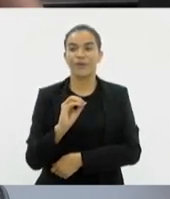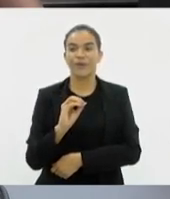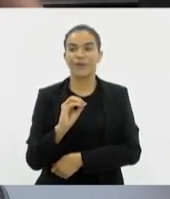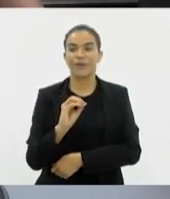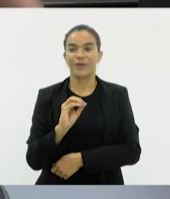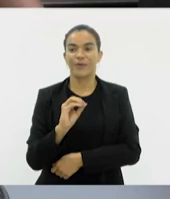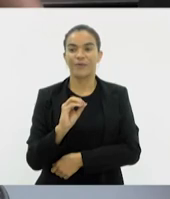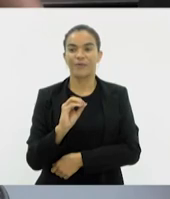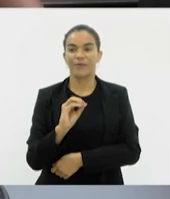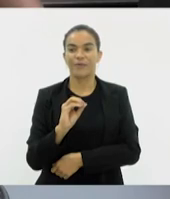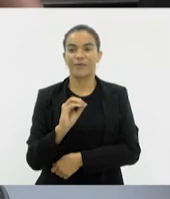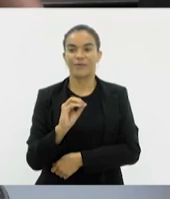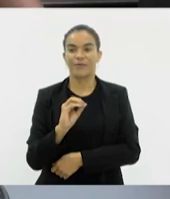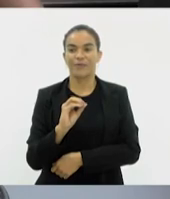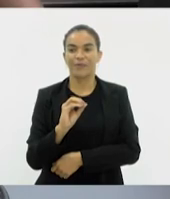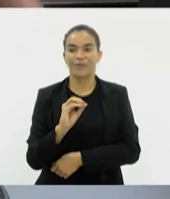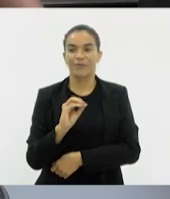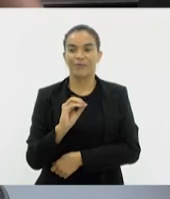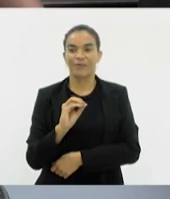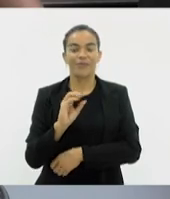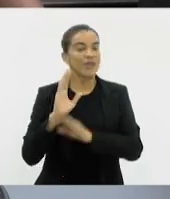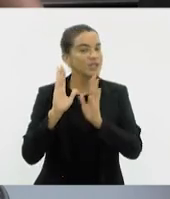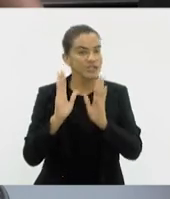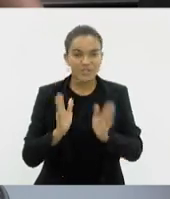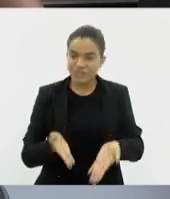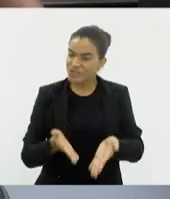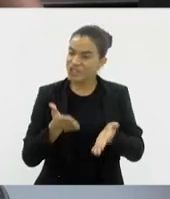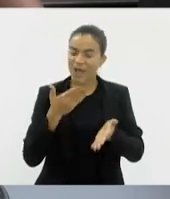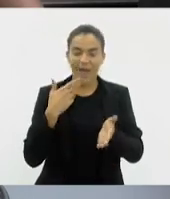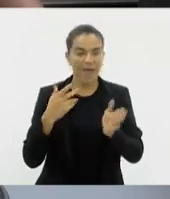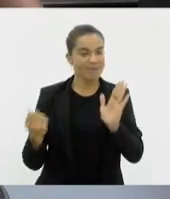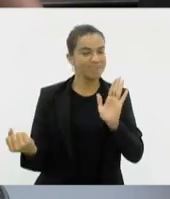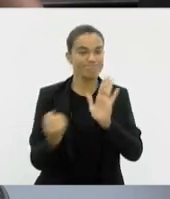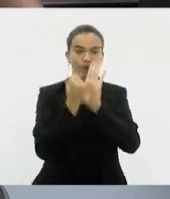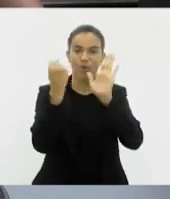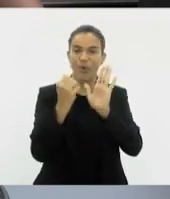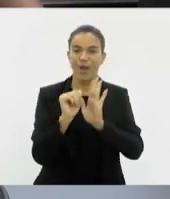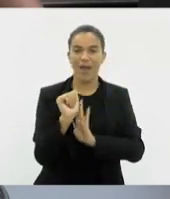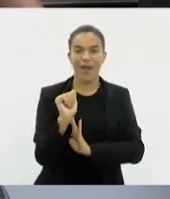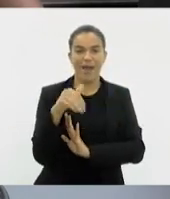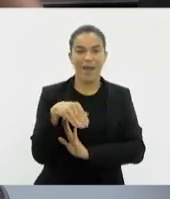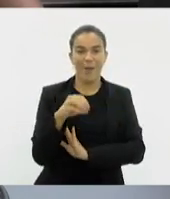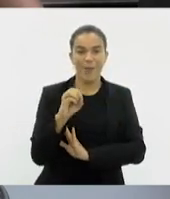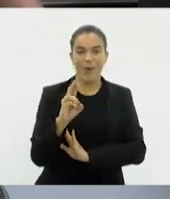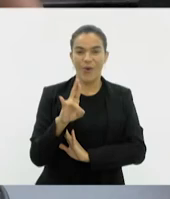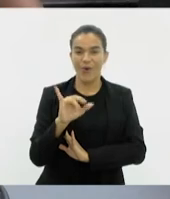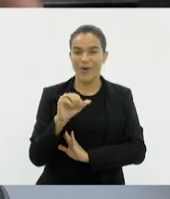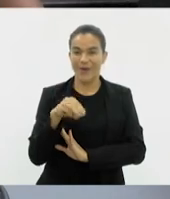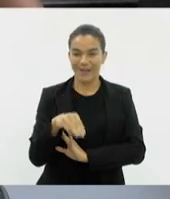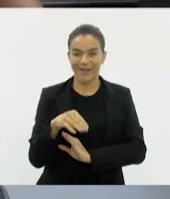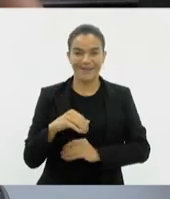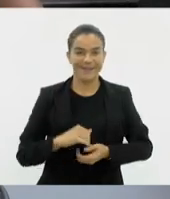Se não é, fica sendo, né? Já adotou o Amorim, né, Fernando? Só pular no jardim quando bate nele. É.